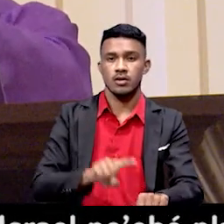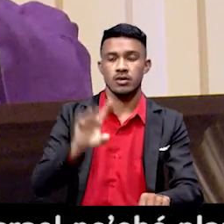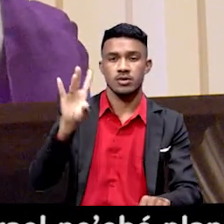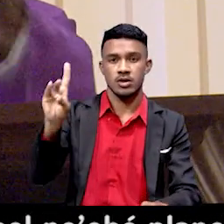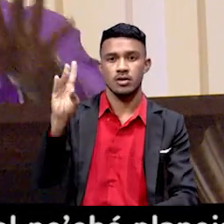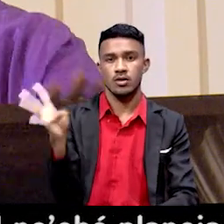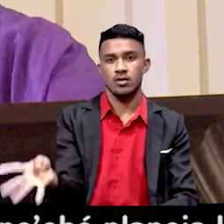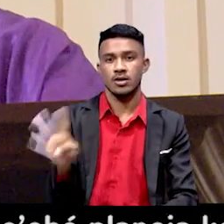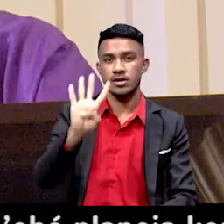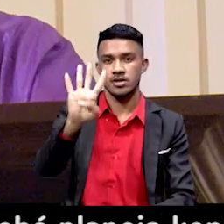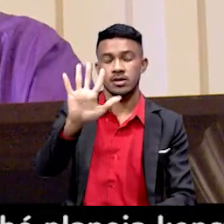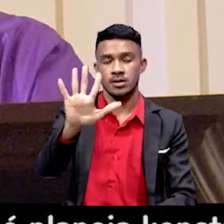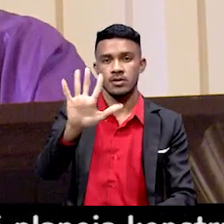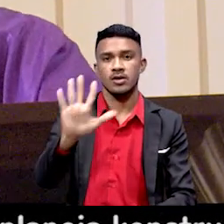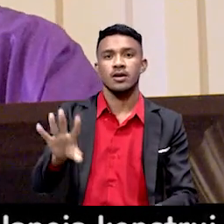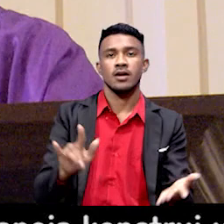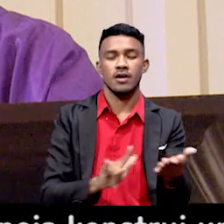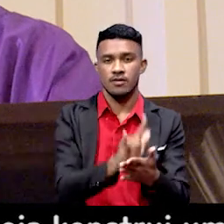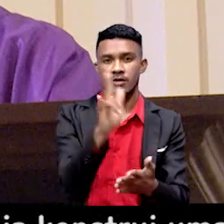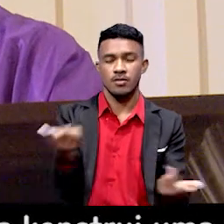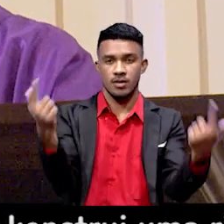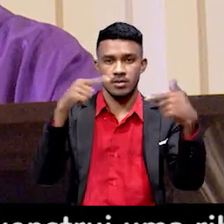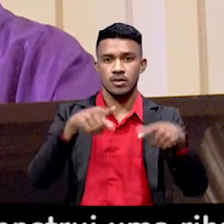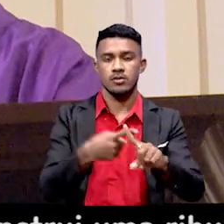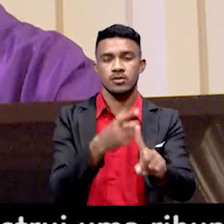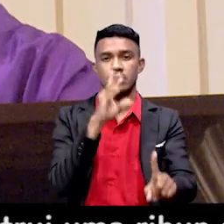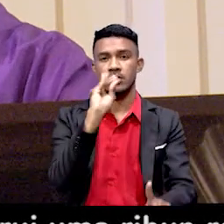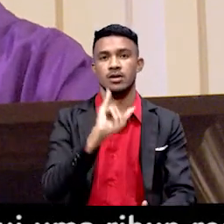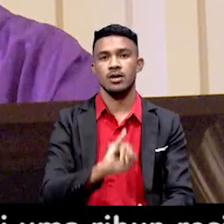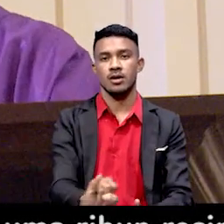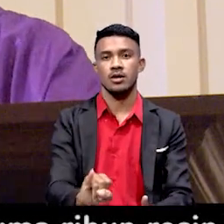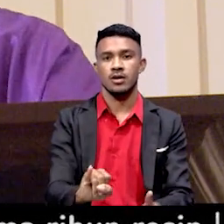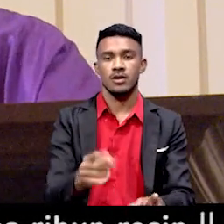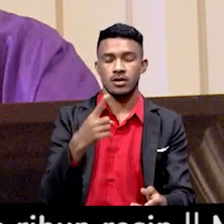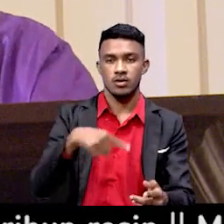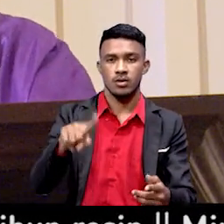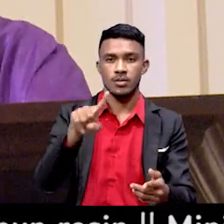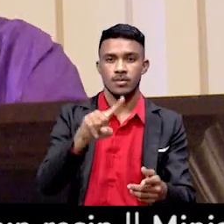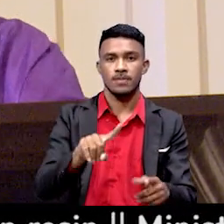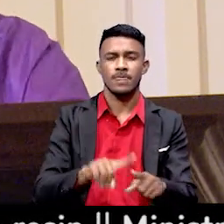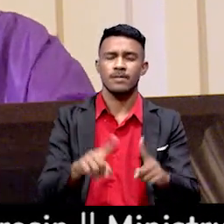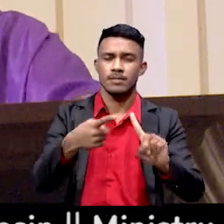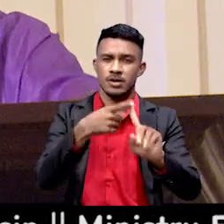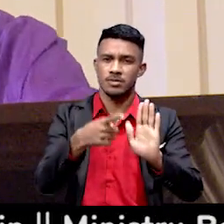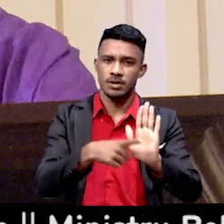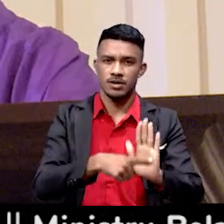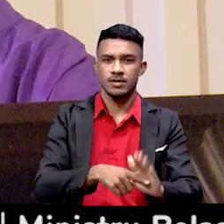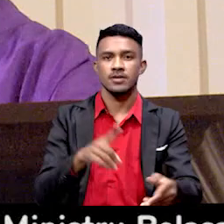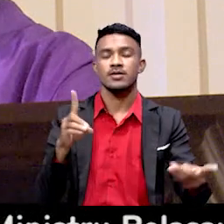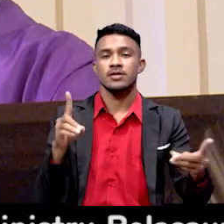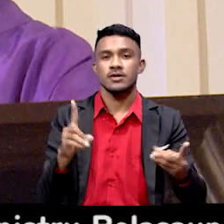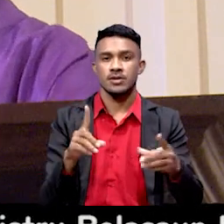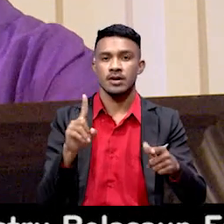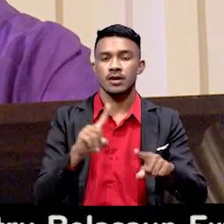7:45, avião saiu no Cibé, Dili. Toba, calma mais um minuto lá, até na Glória, 25 minutos de Nabá.